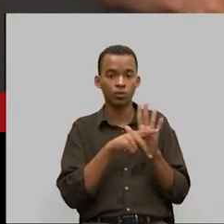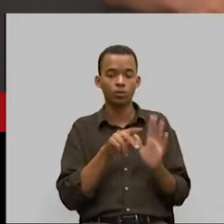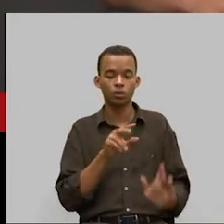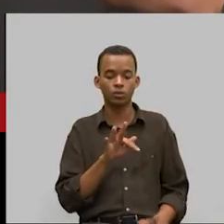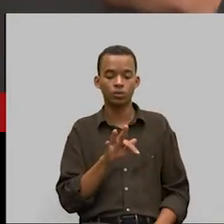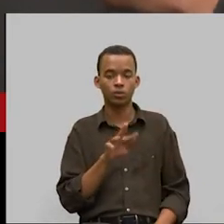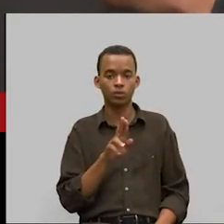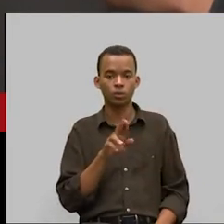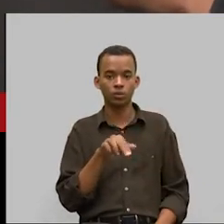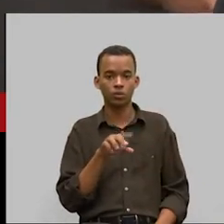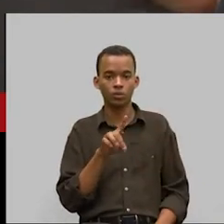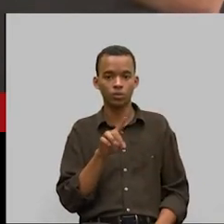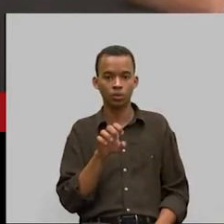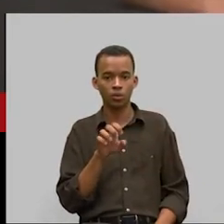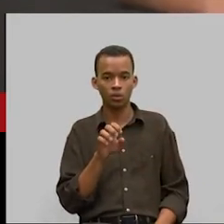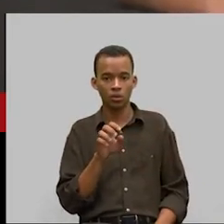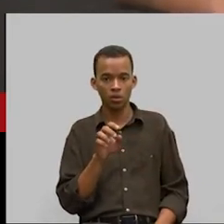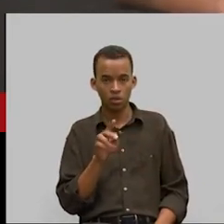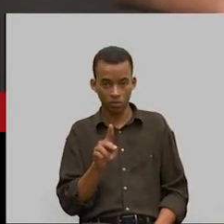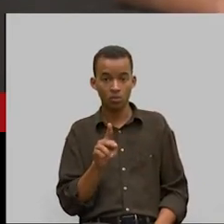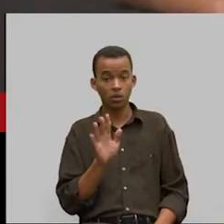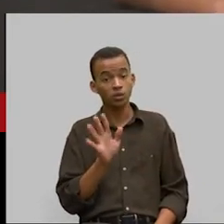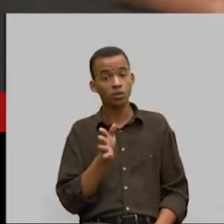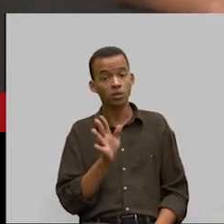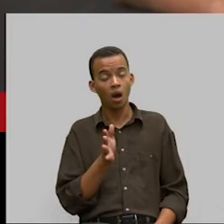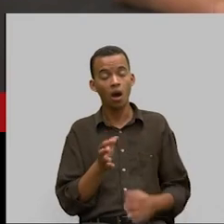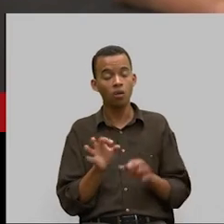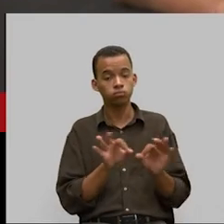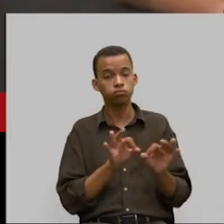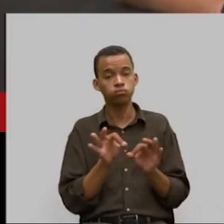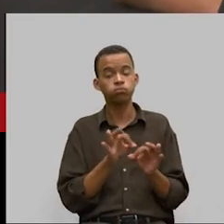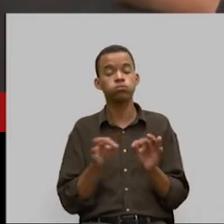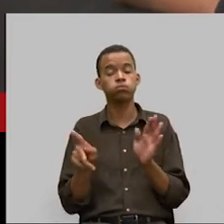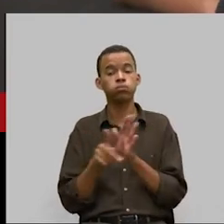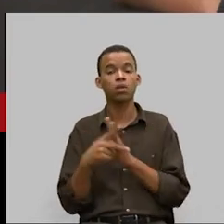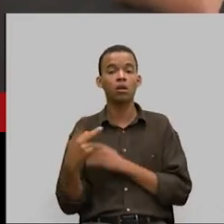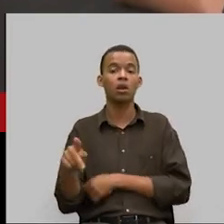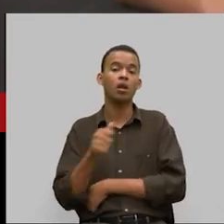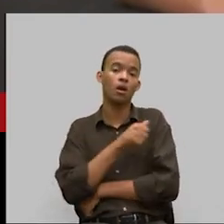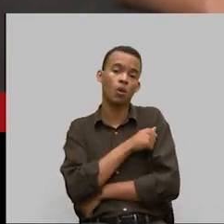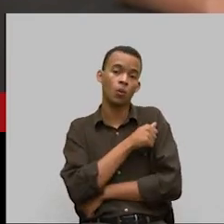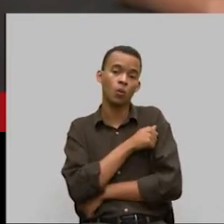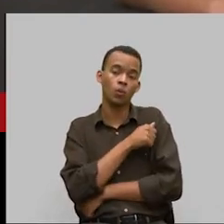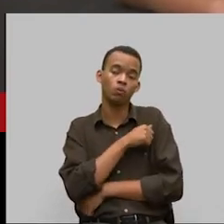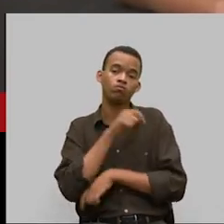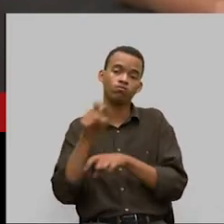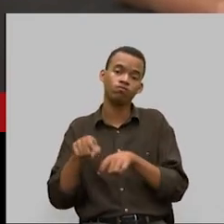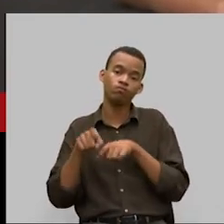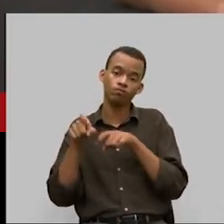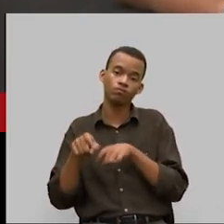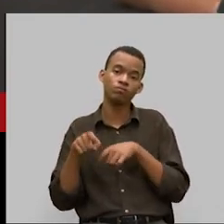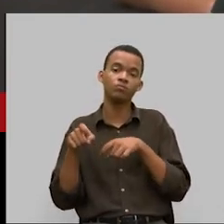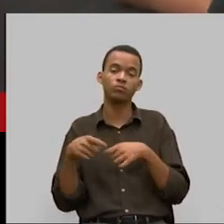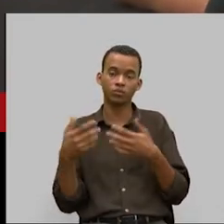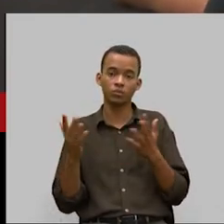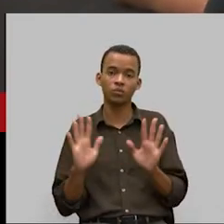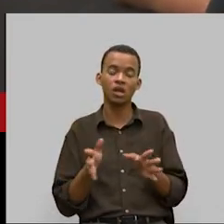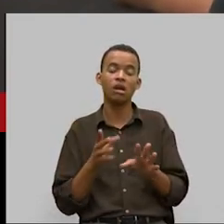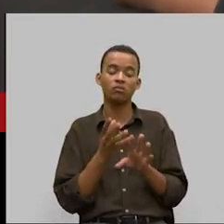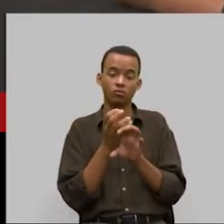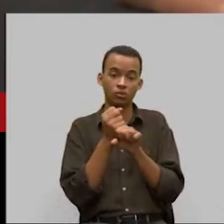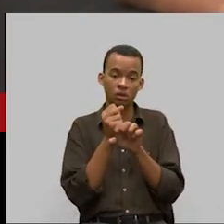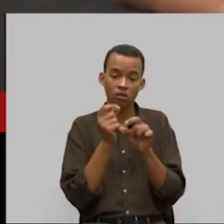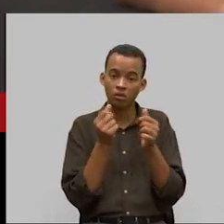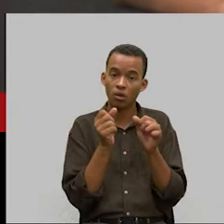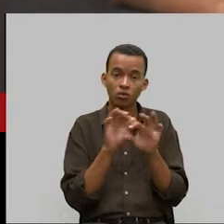aluno do campo Mas isso não se faz precisa ter uma edução não é só não é só financeira mas de